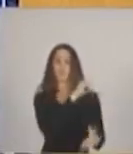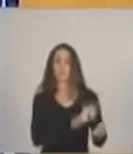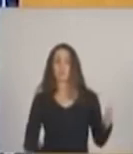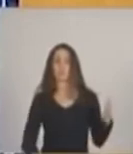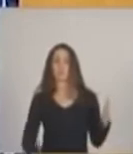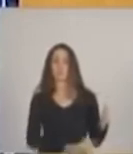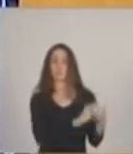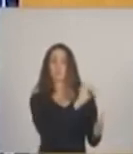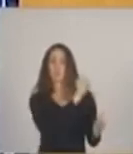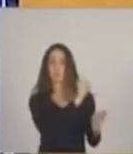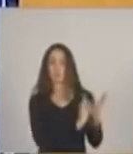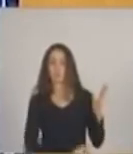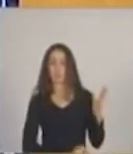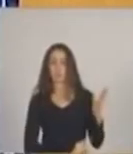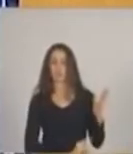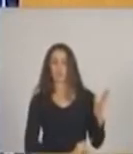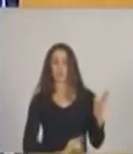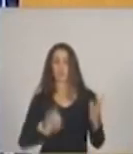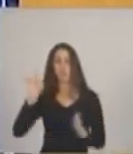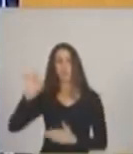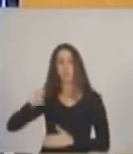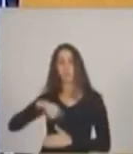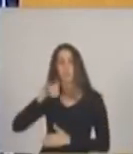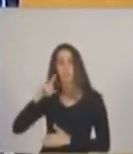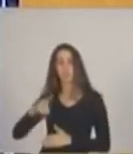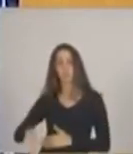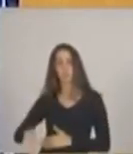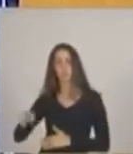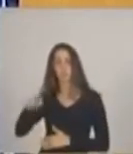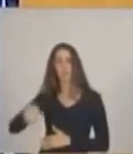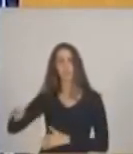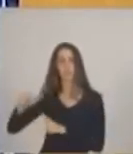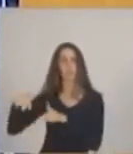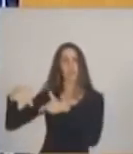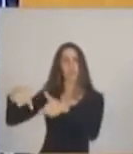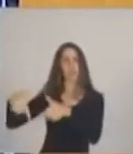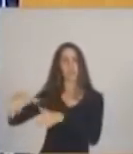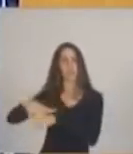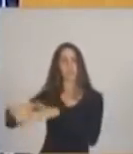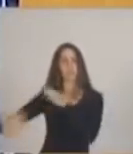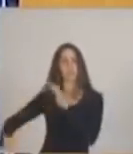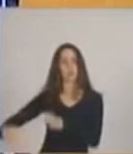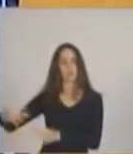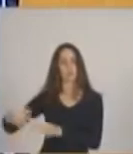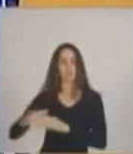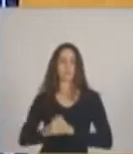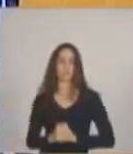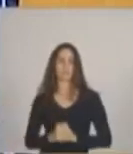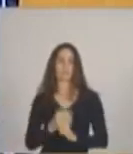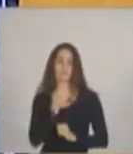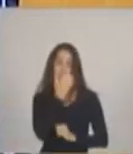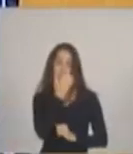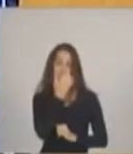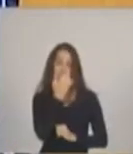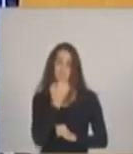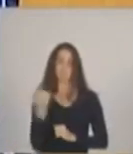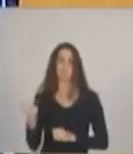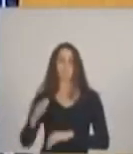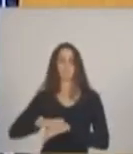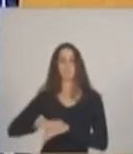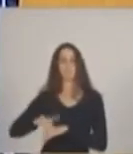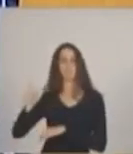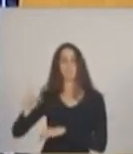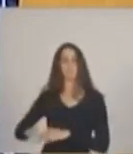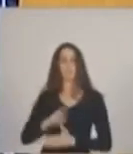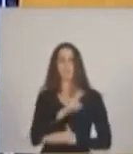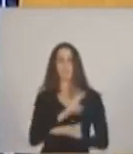que anula o ato do judiciário, quando o próprio relator